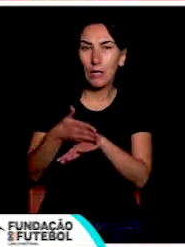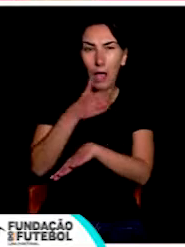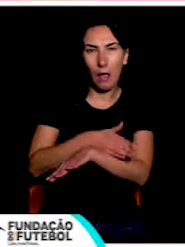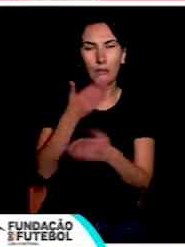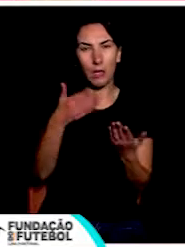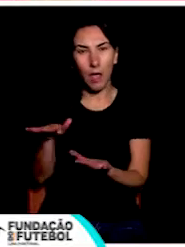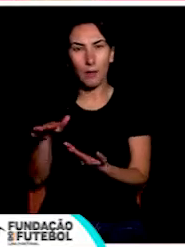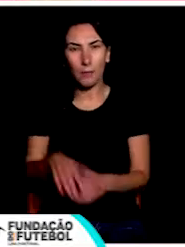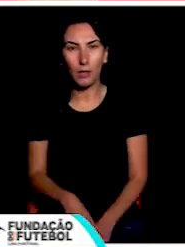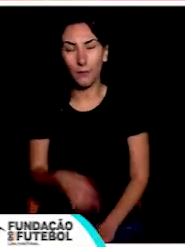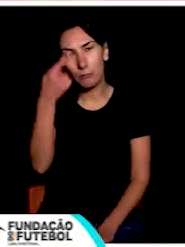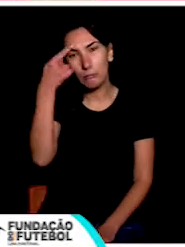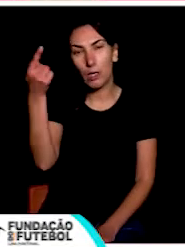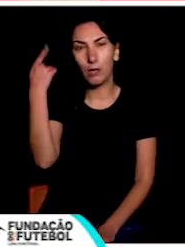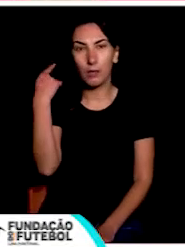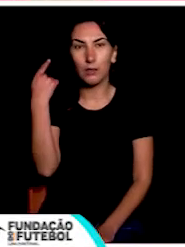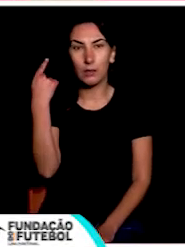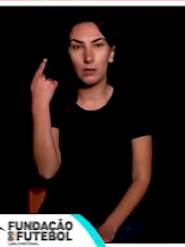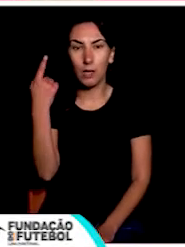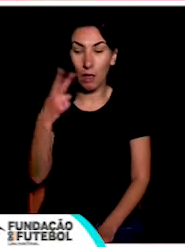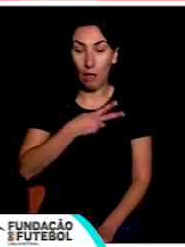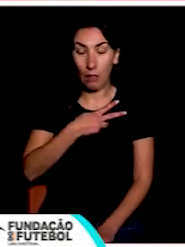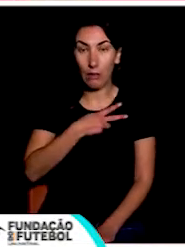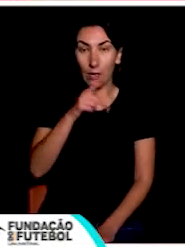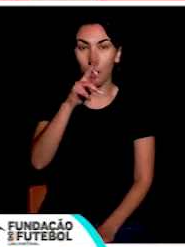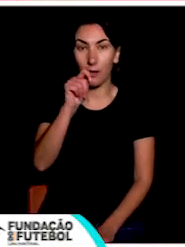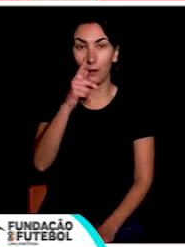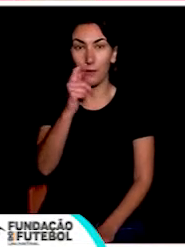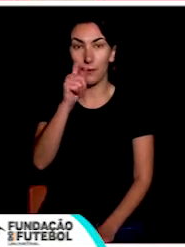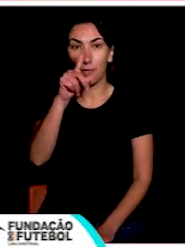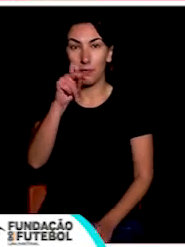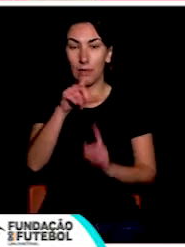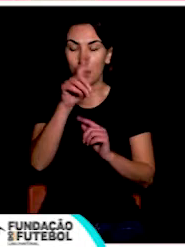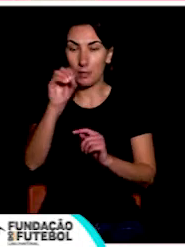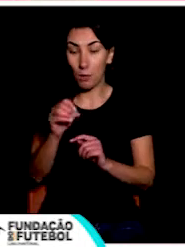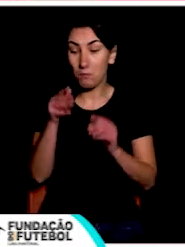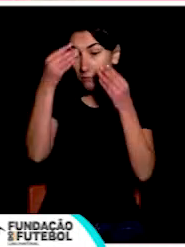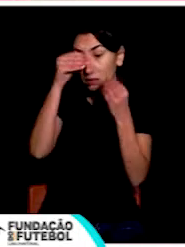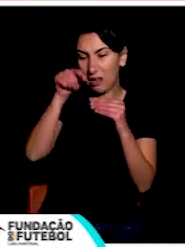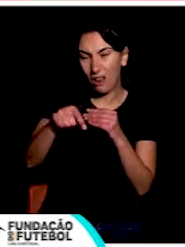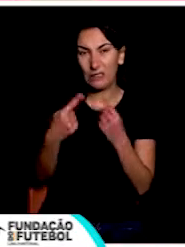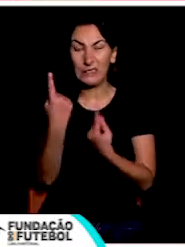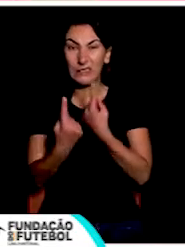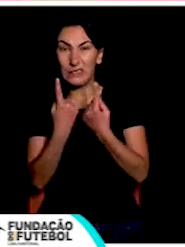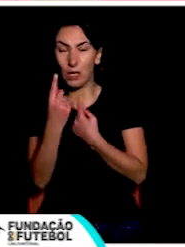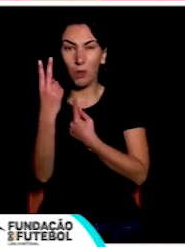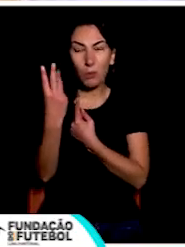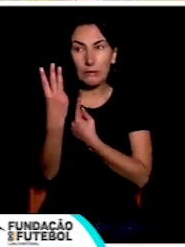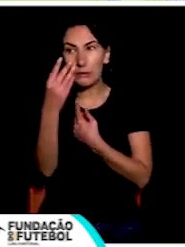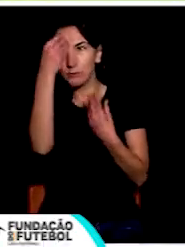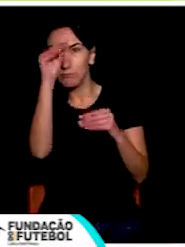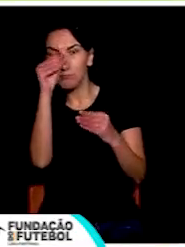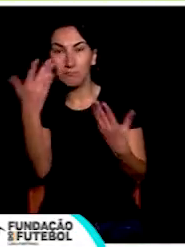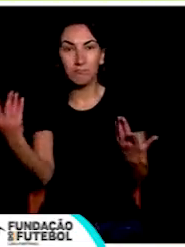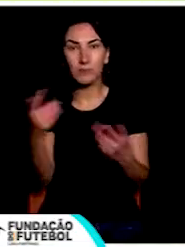na pré-época. Fiz o ano passado a Liga Regulação, nos 23, treinava aqui de vez em quando. Treinei para aí dois